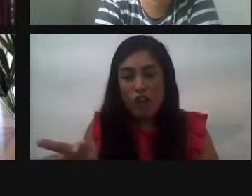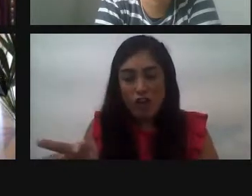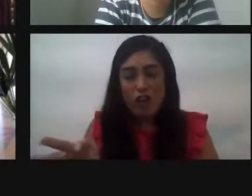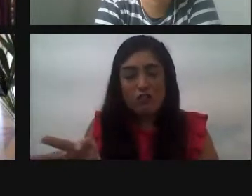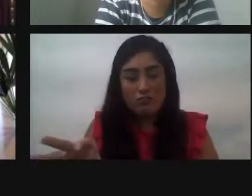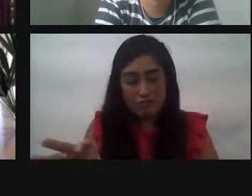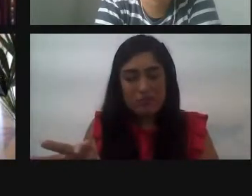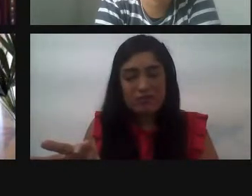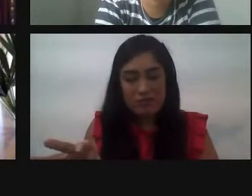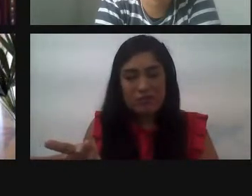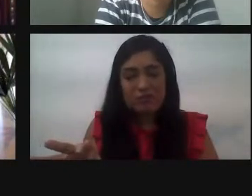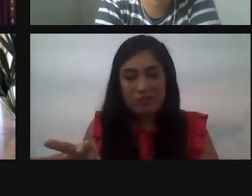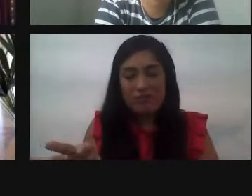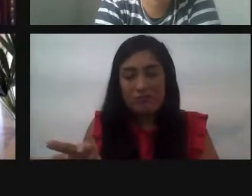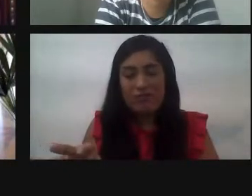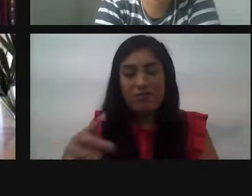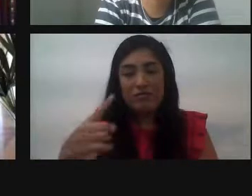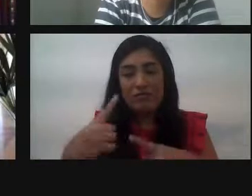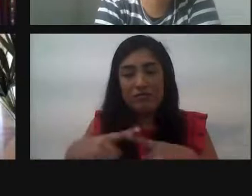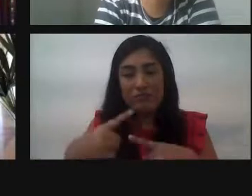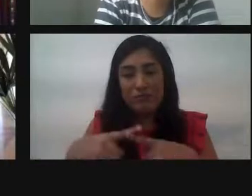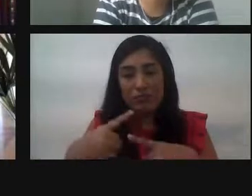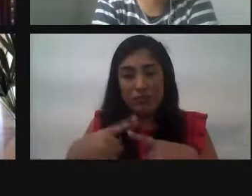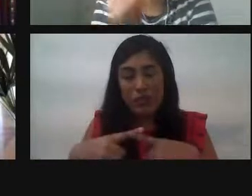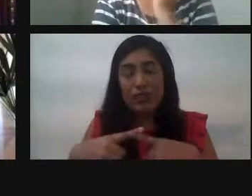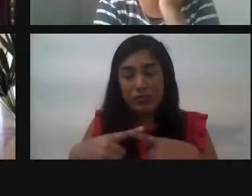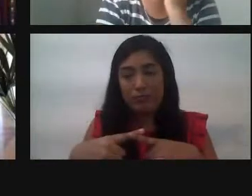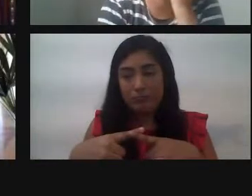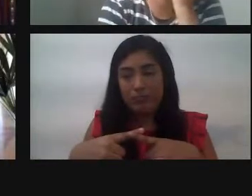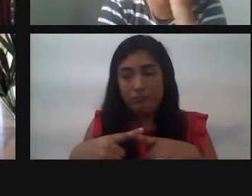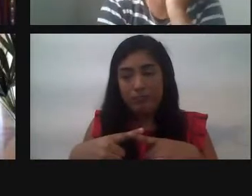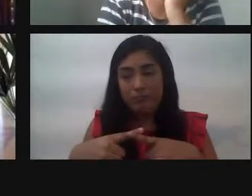um movimento indolente do pé à passagem.